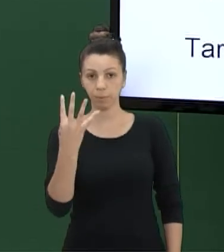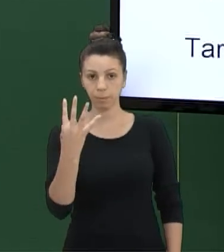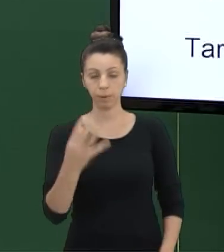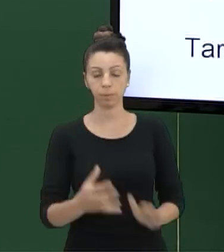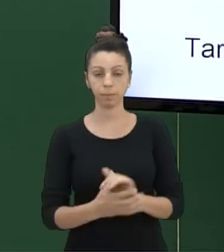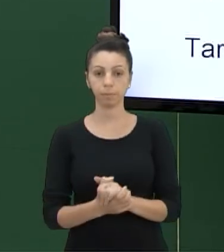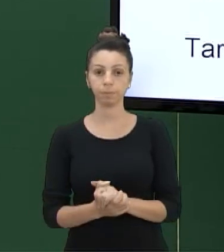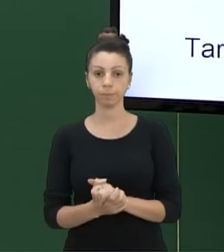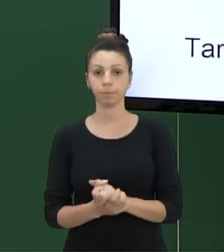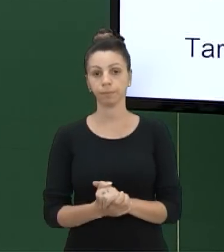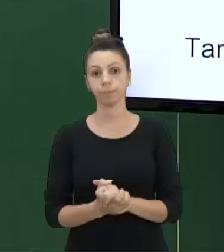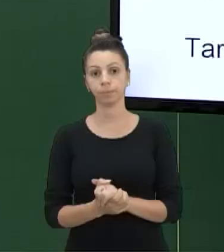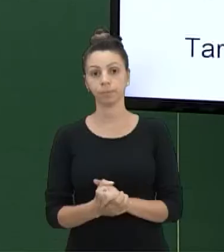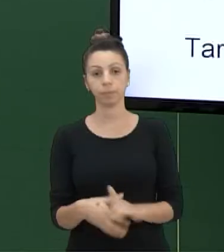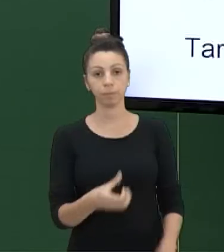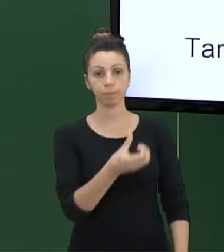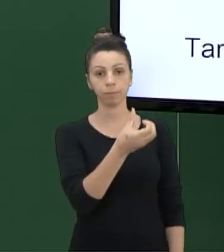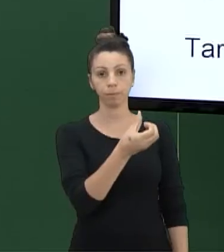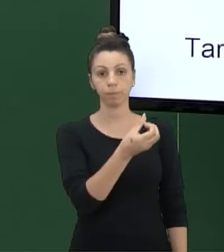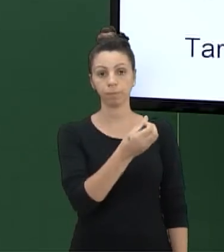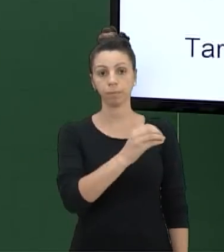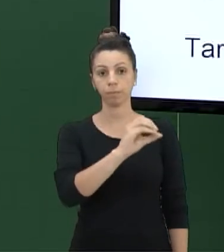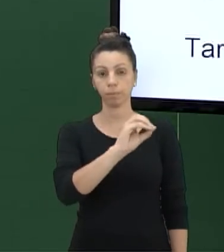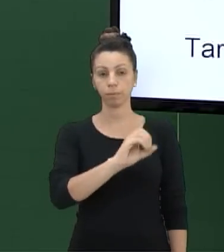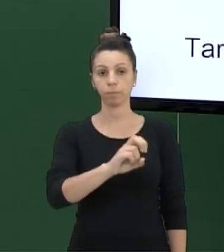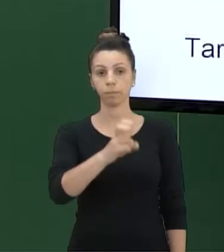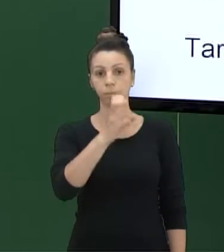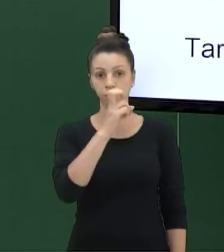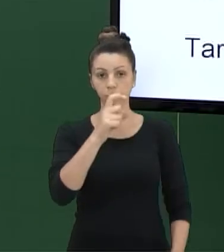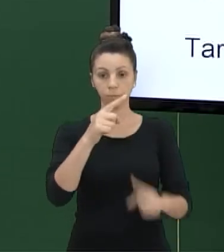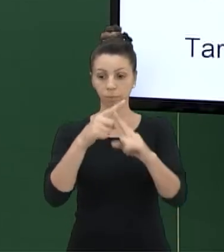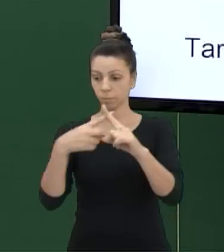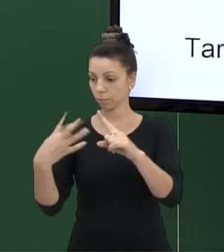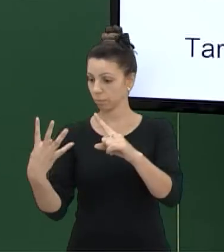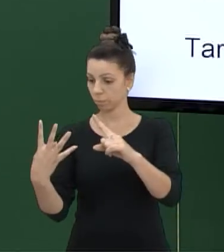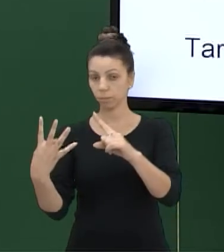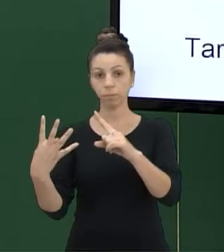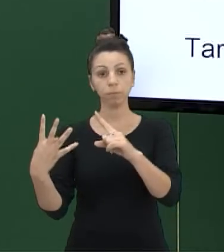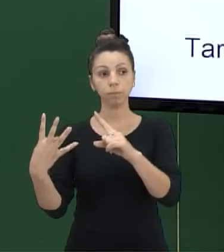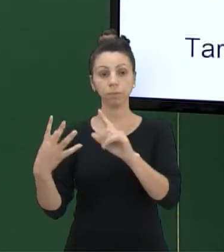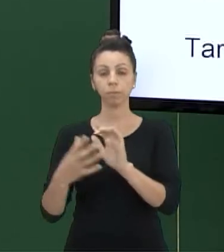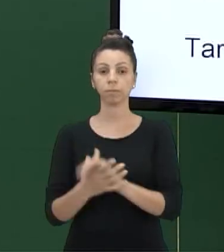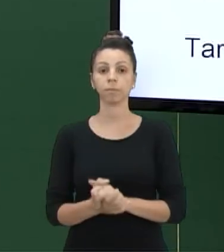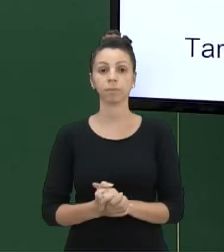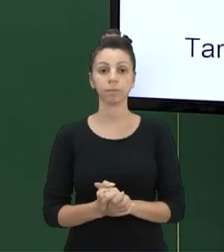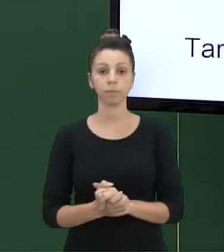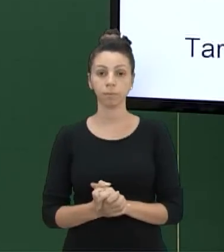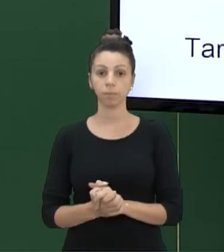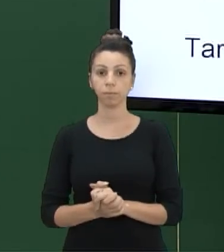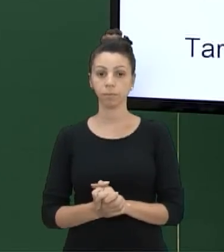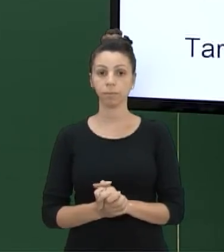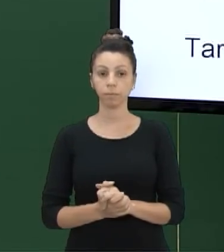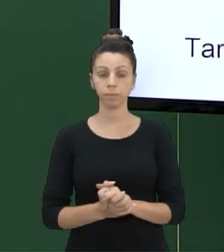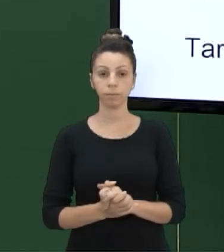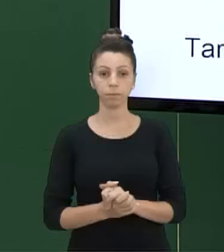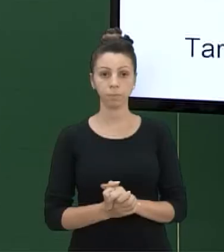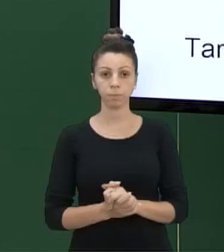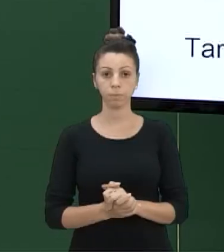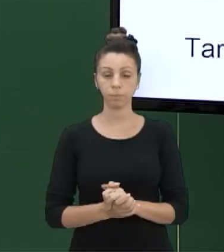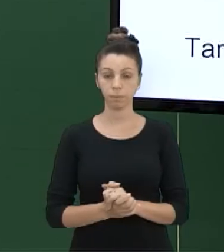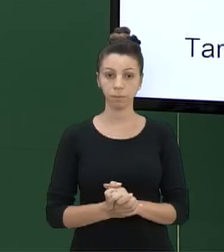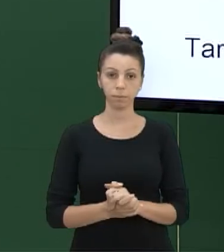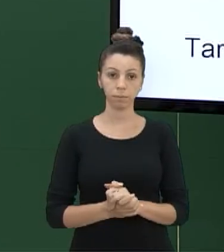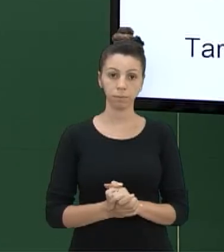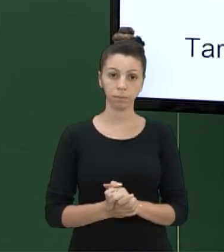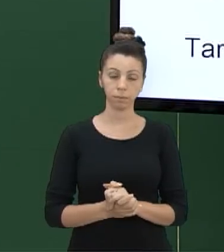605 vezes 4. Soma com 605 de novo o valor anterior, a gente vai